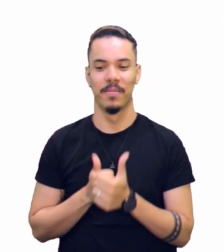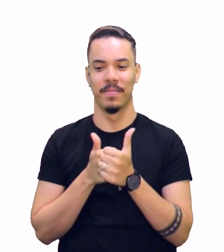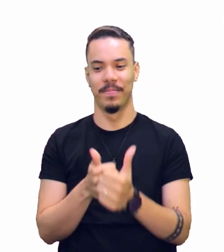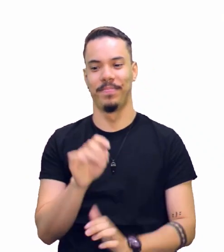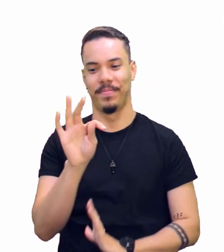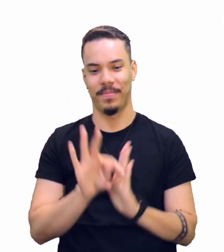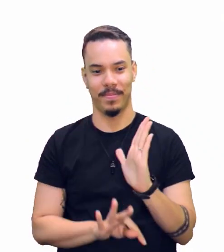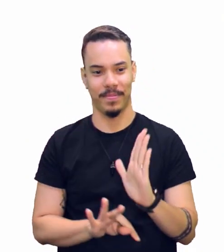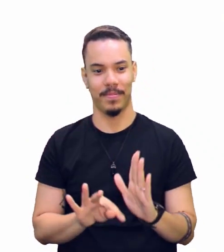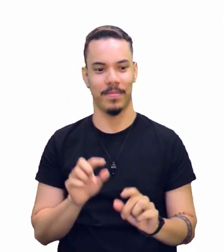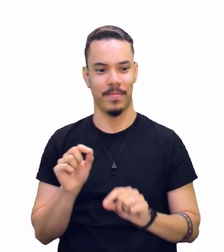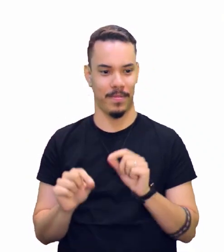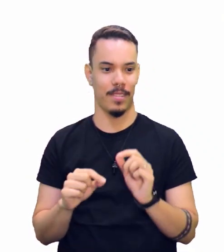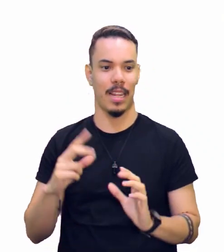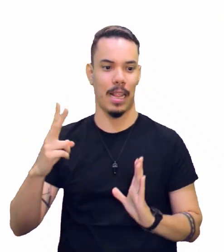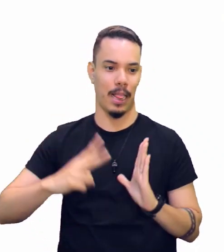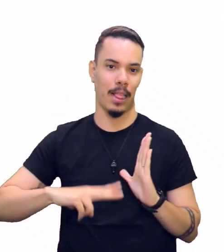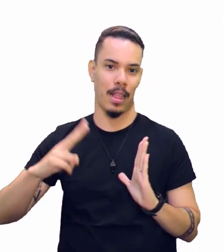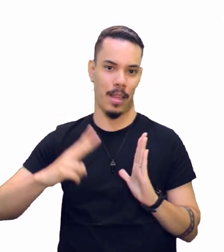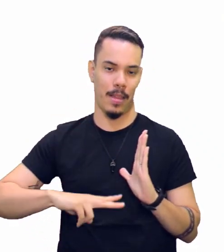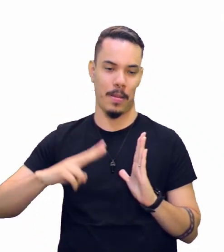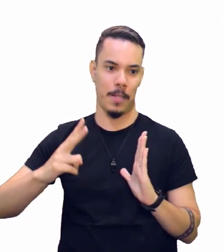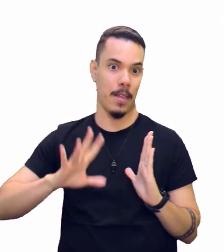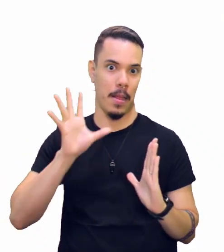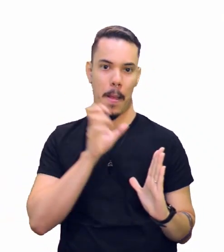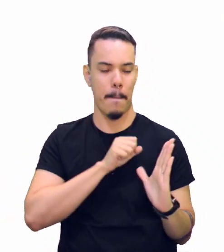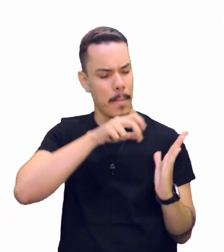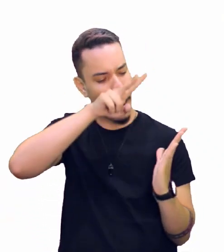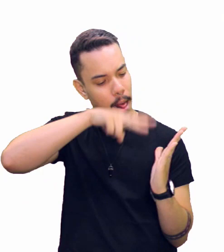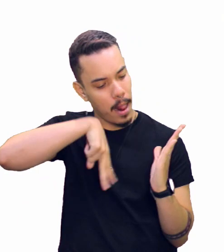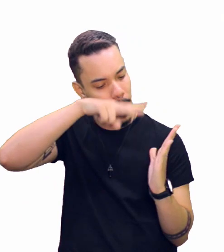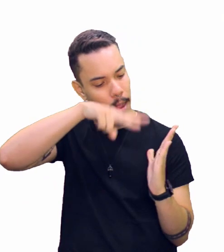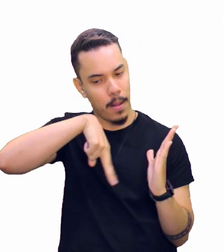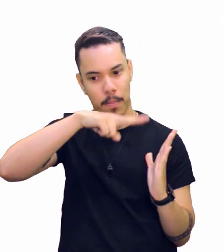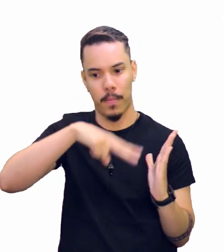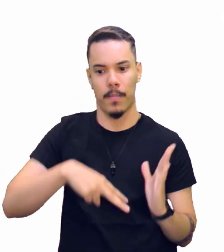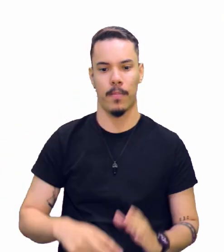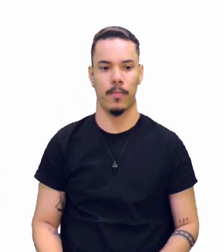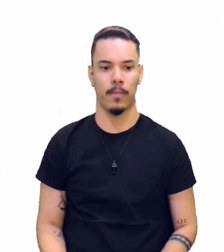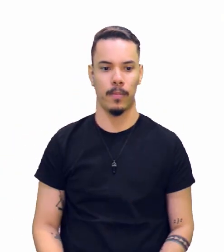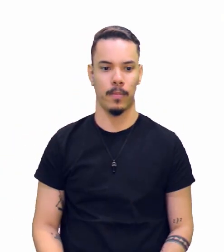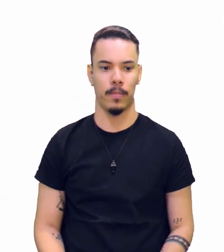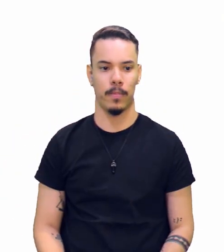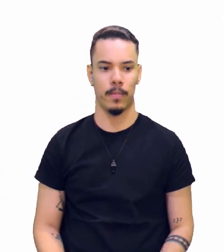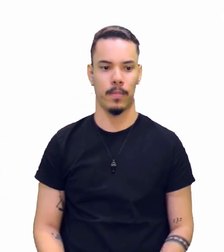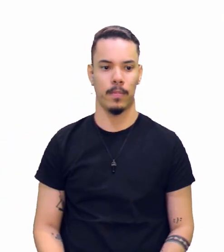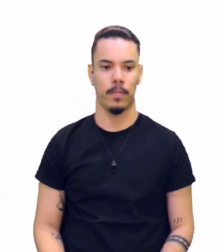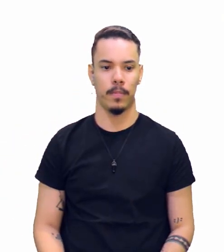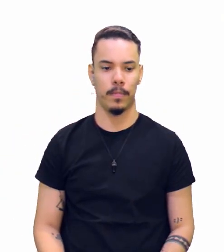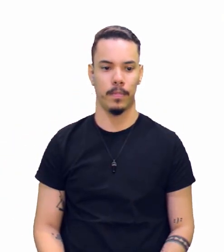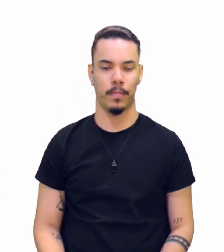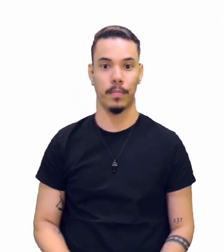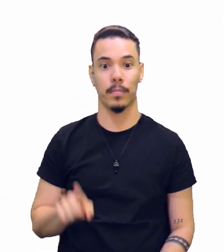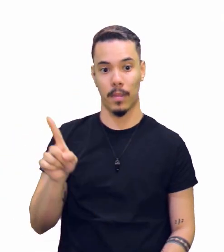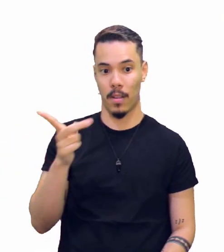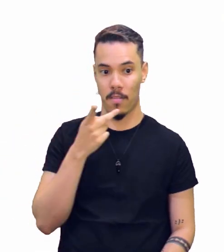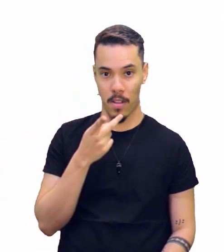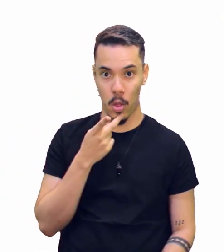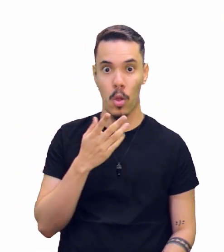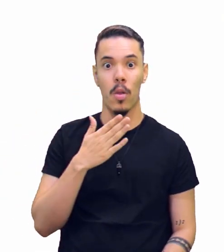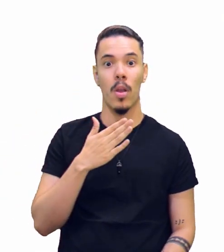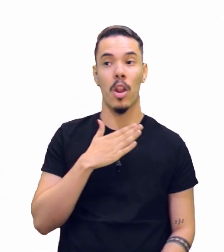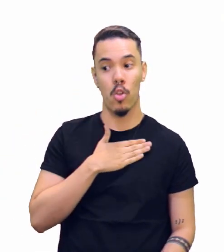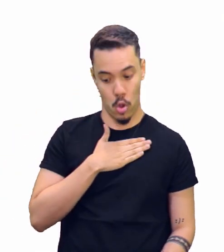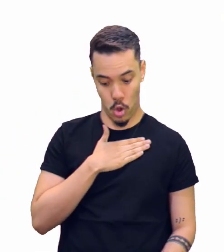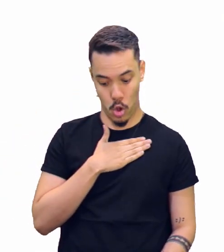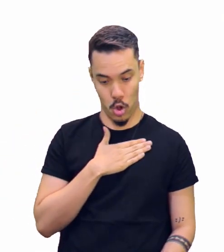ama fazer ler Ele ama ler Ele ama ler também comend no McDonald's ele foi ele disse mas ele não disse que